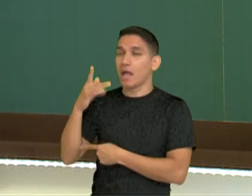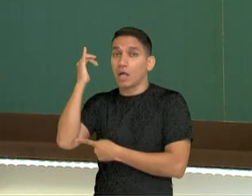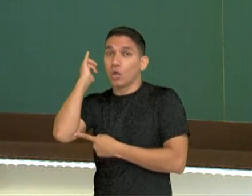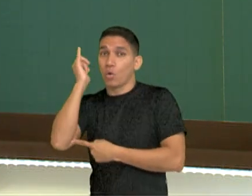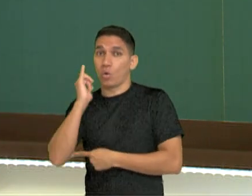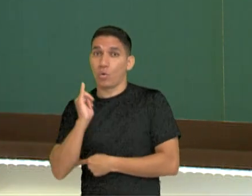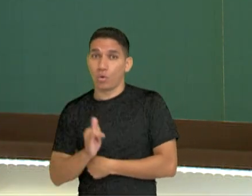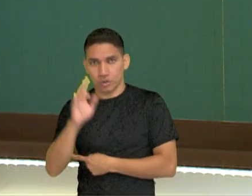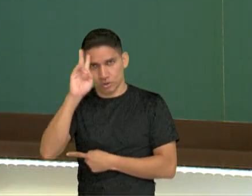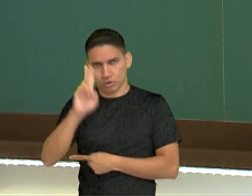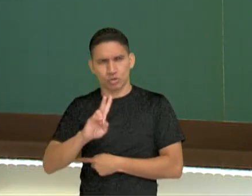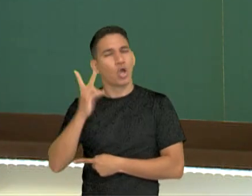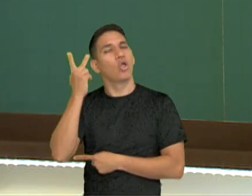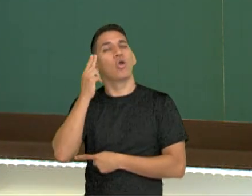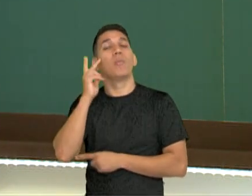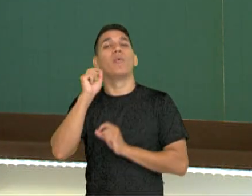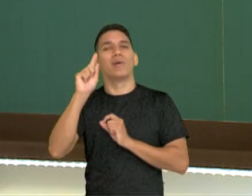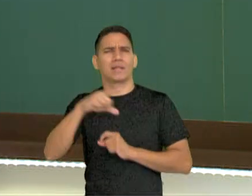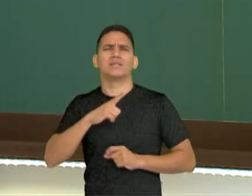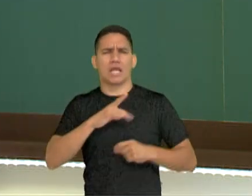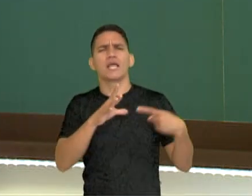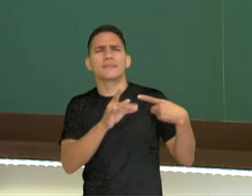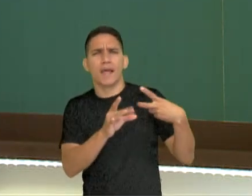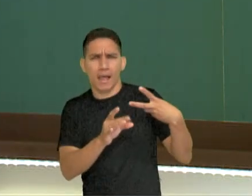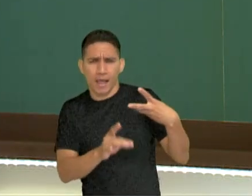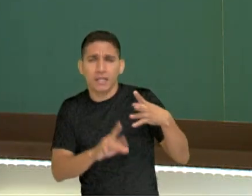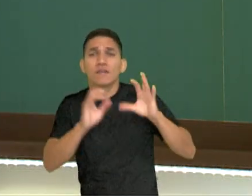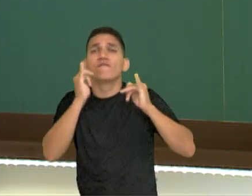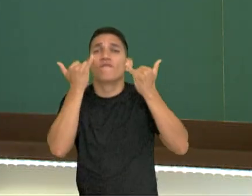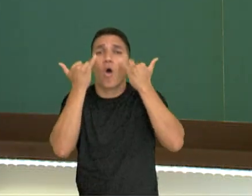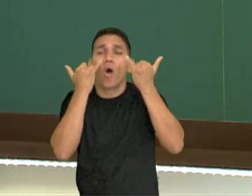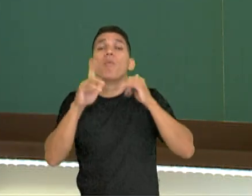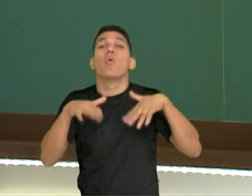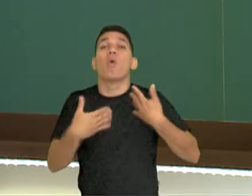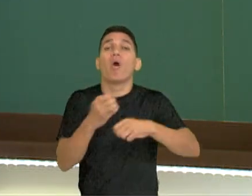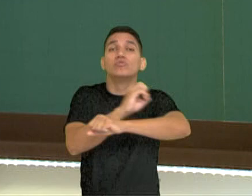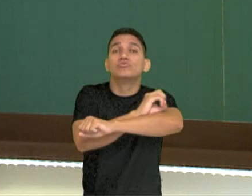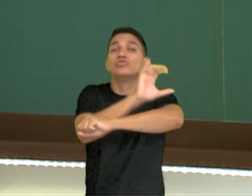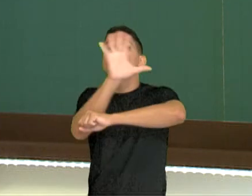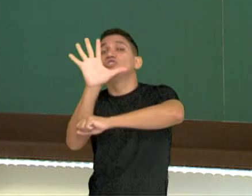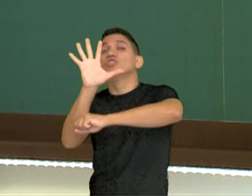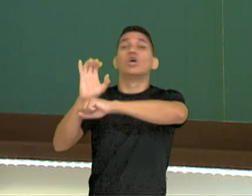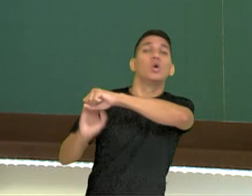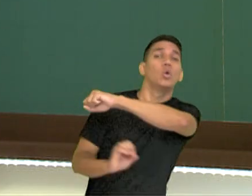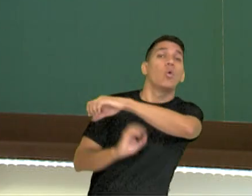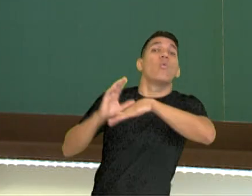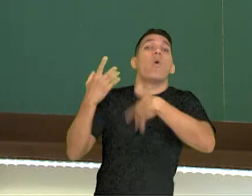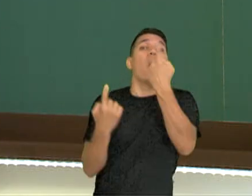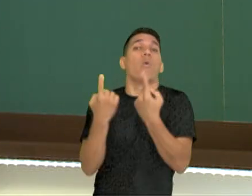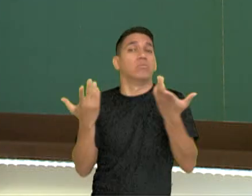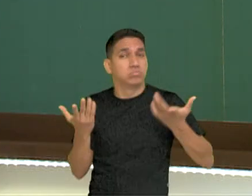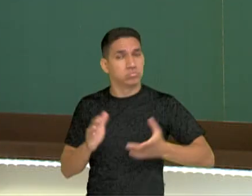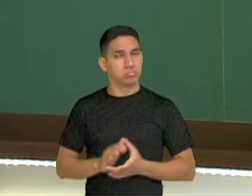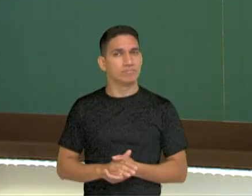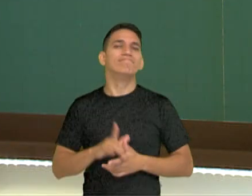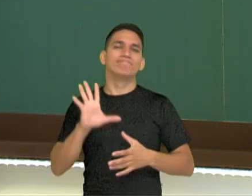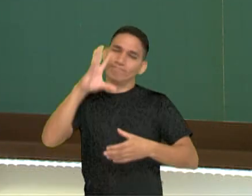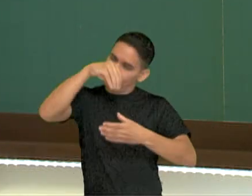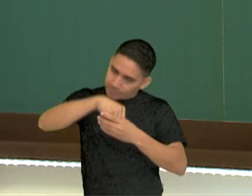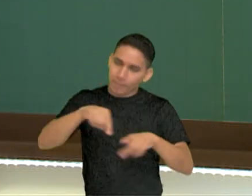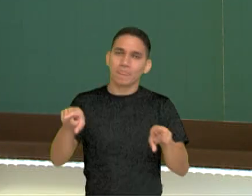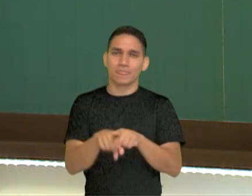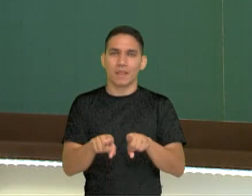romance, nós às vezes vamos ter a descrição sim, né? Se era dia, se era noite, enfim. Então isso faz parte, né, também da